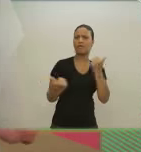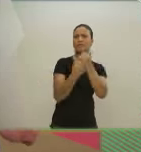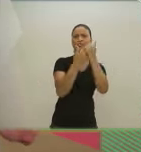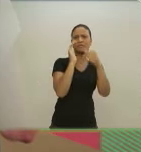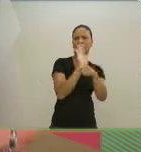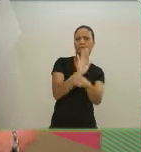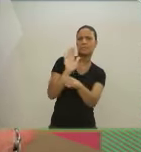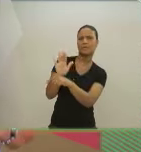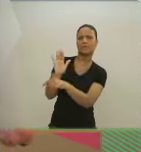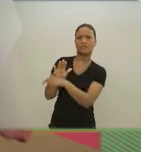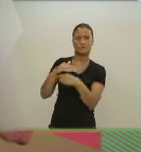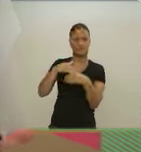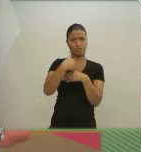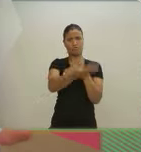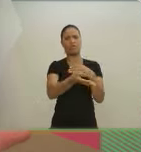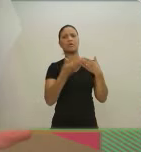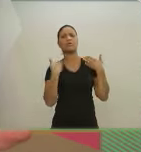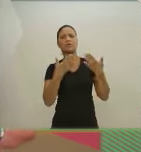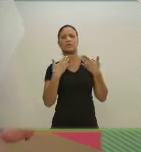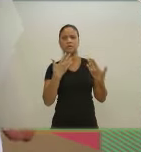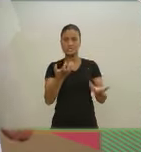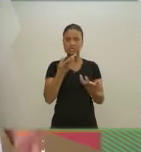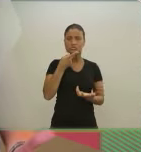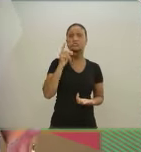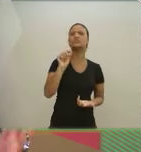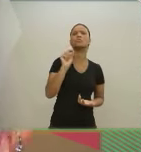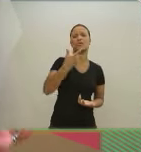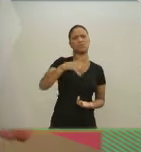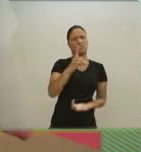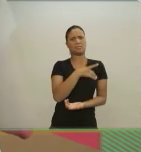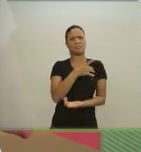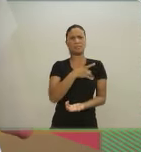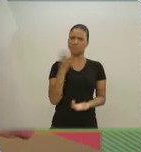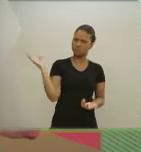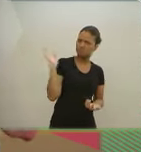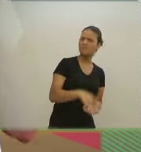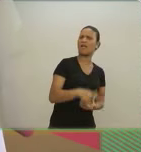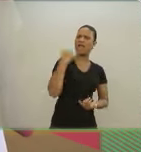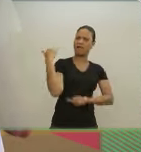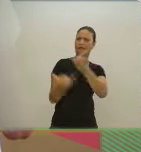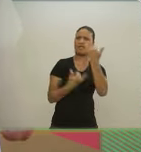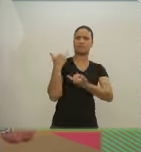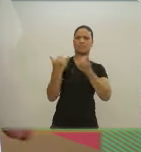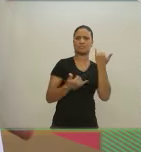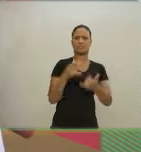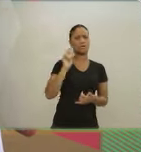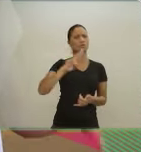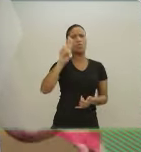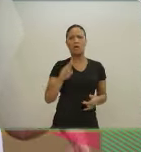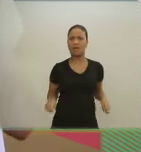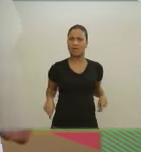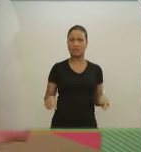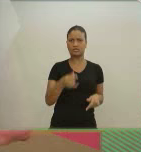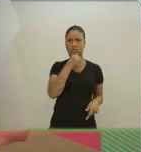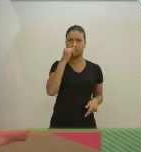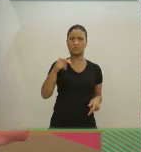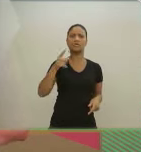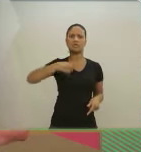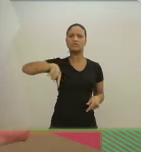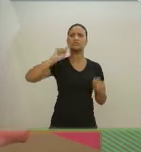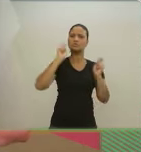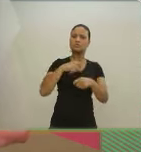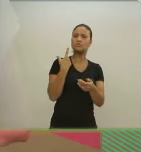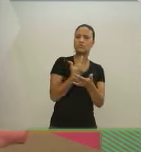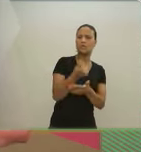tenham medo venham se aventurem se não usa cadeira eletrônica e tem uma graninha compra uma cadeira e entra aqui